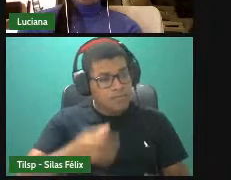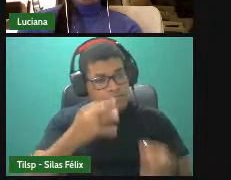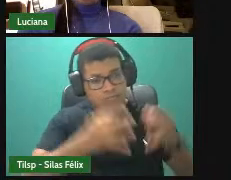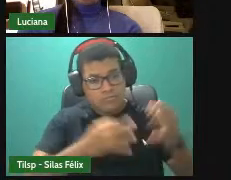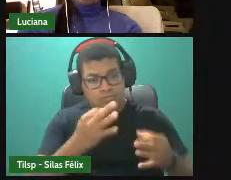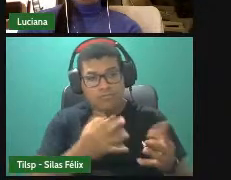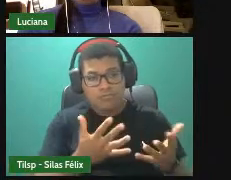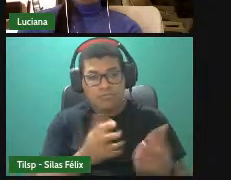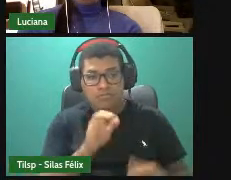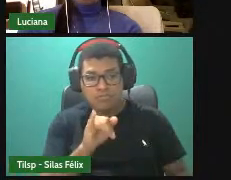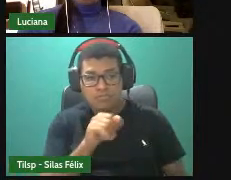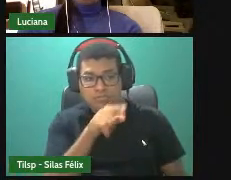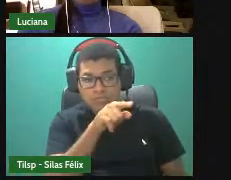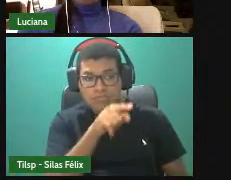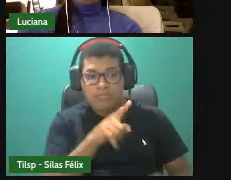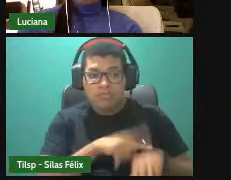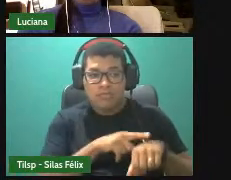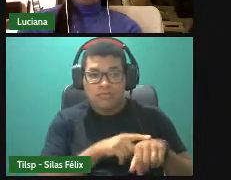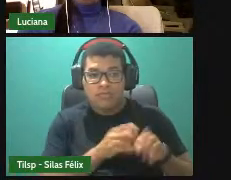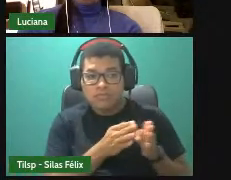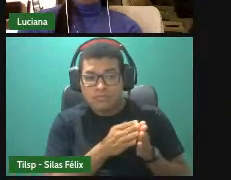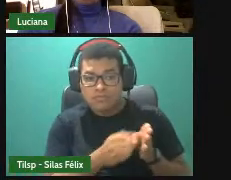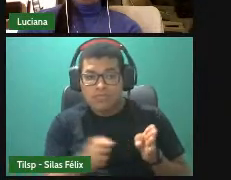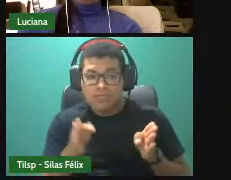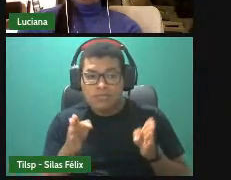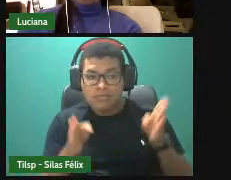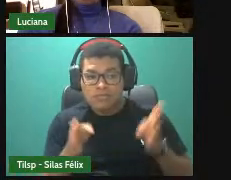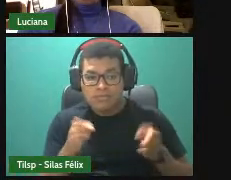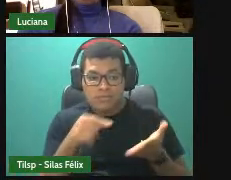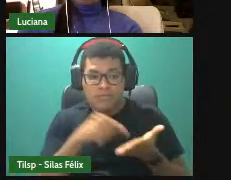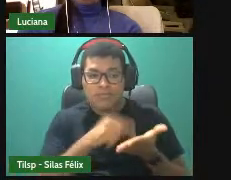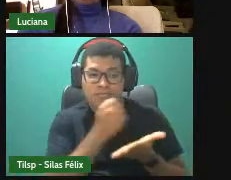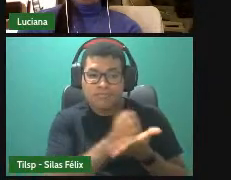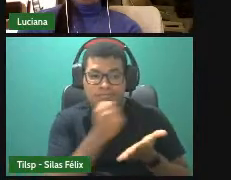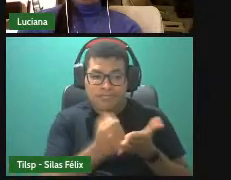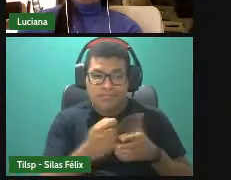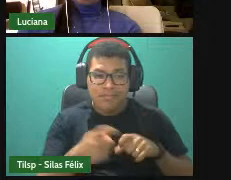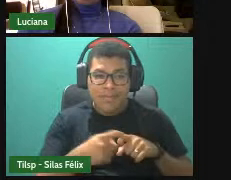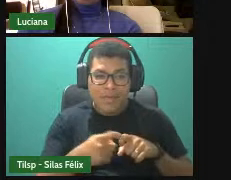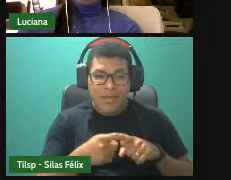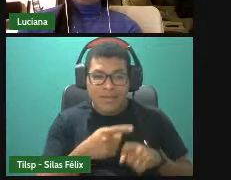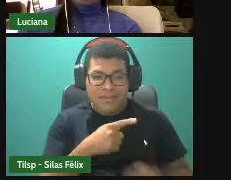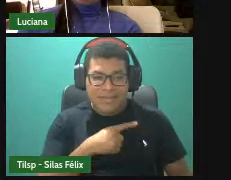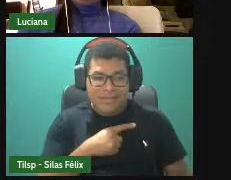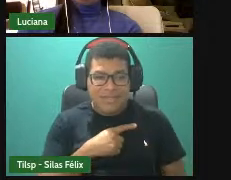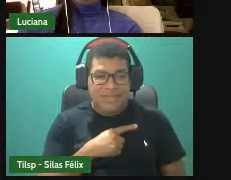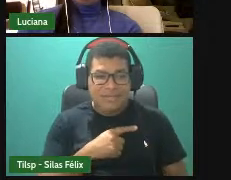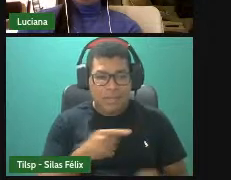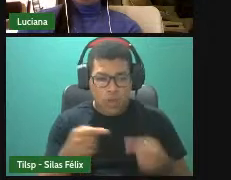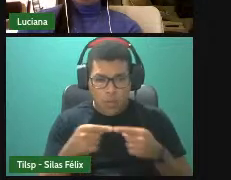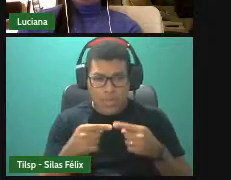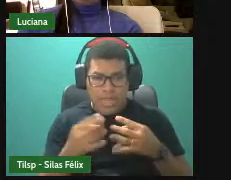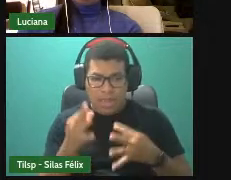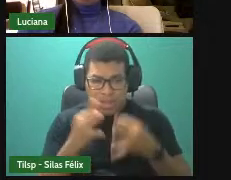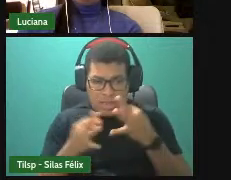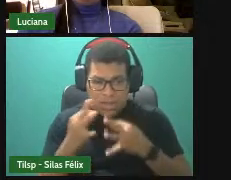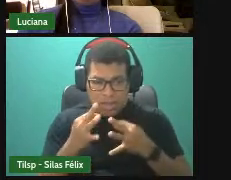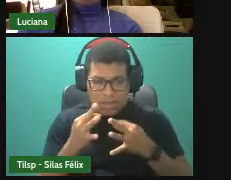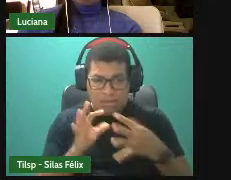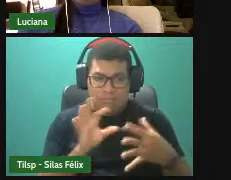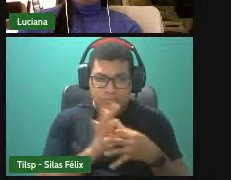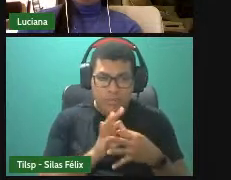Se o período de afastamento que o atestado dele diz, condiz com o tratamento executado,